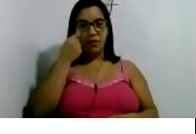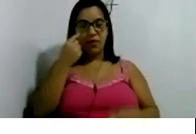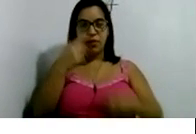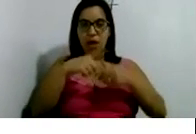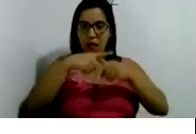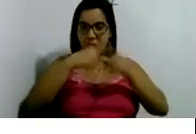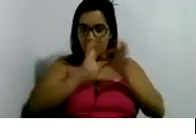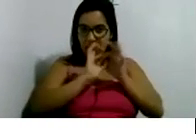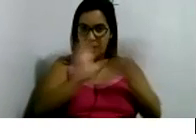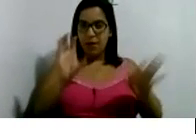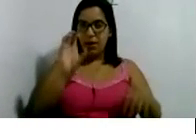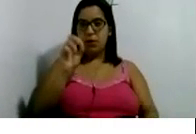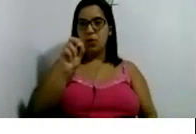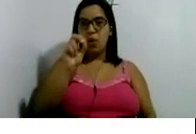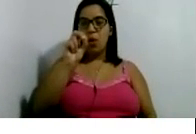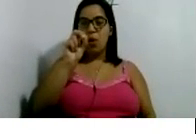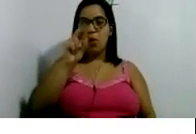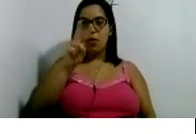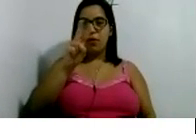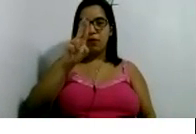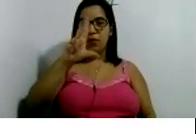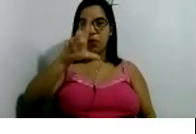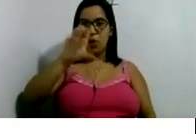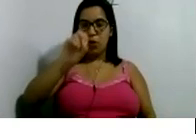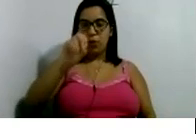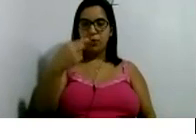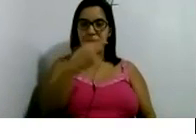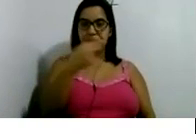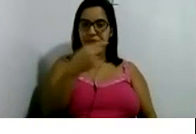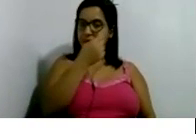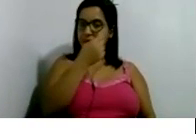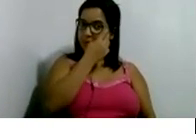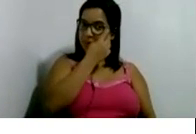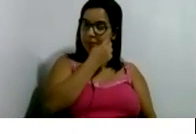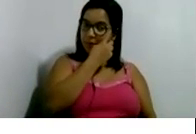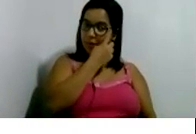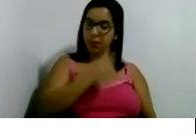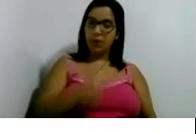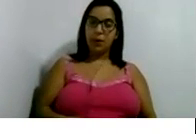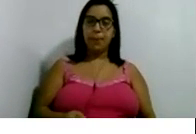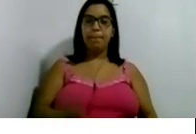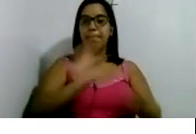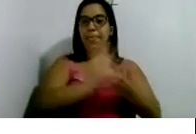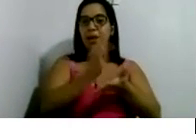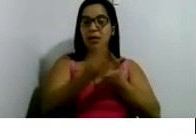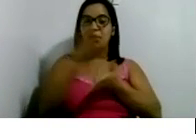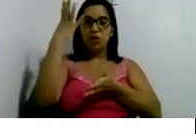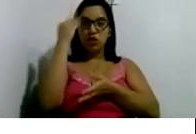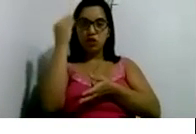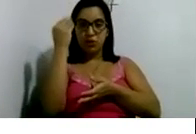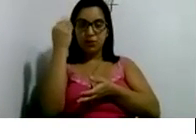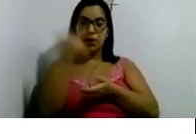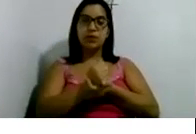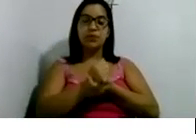expulsando um óvulo. Então, esse é um uma técnica de imagem,